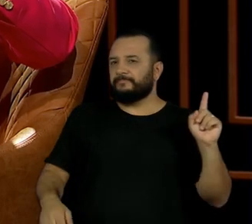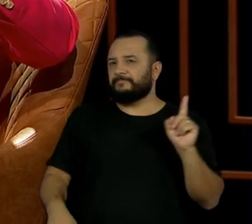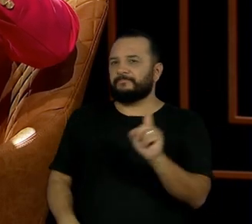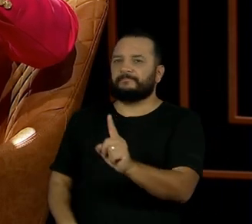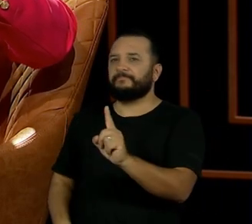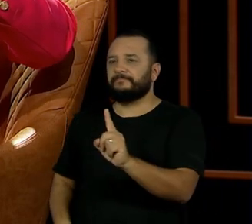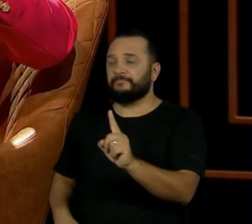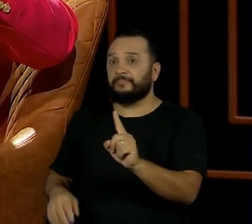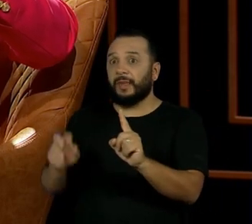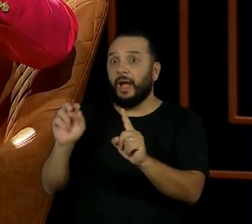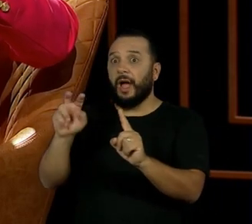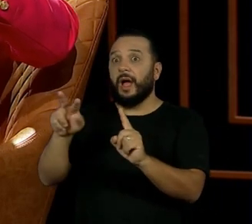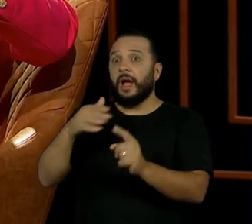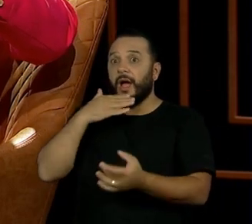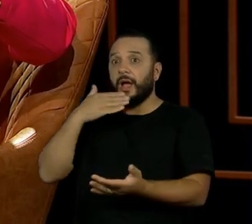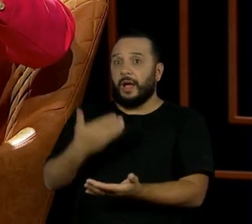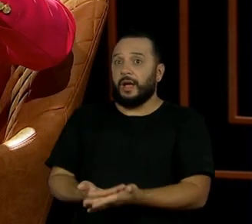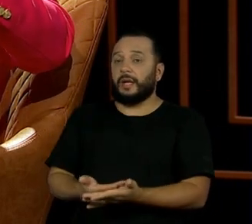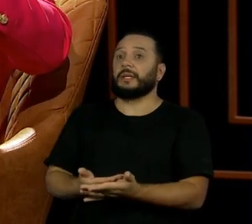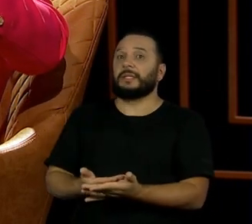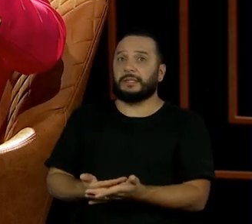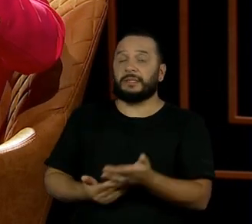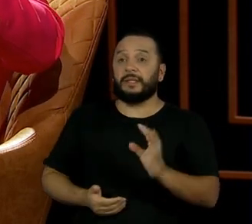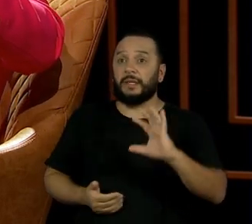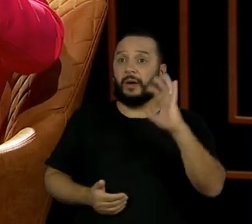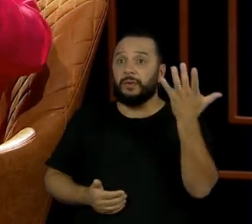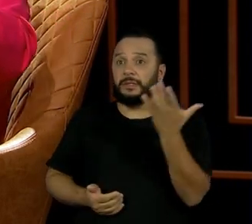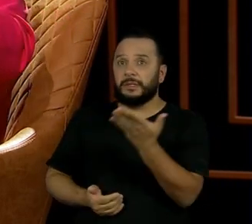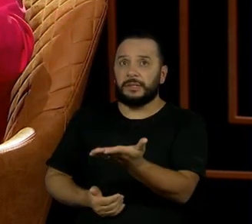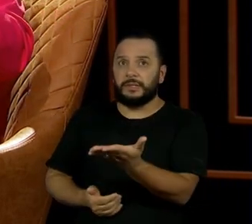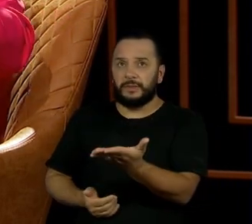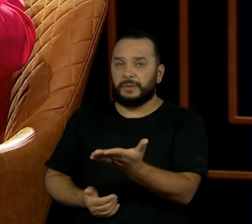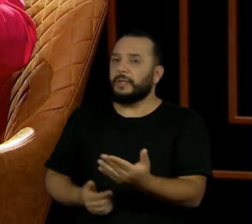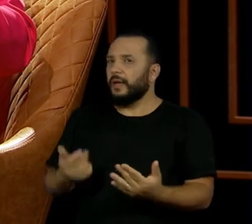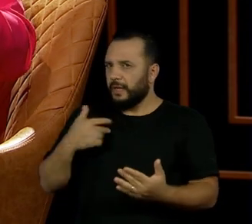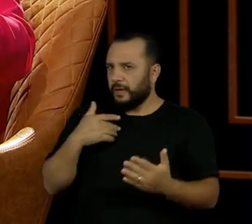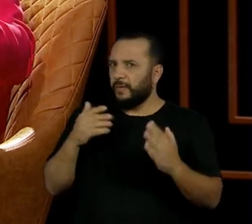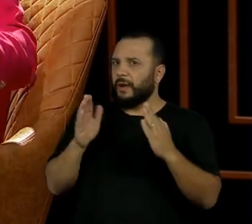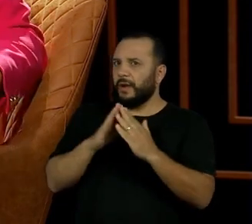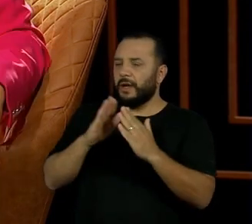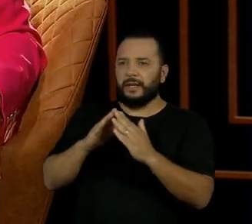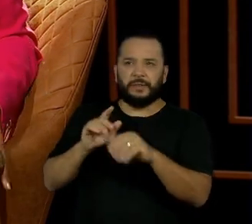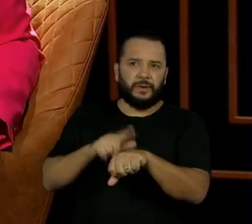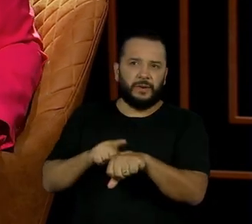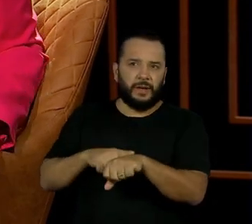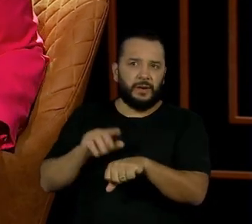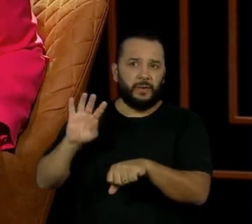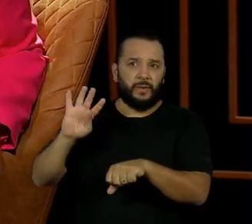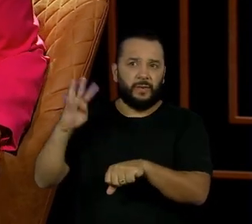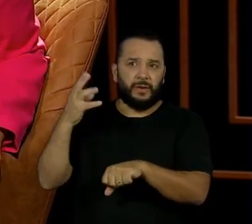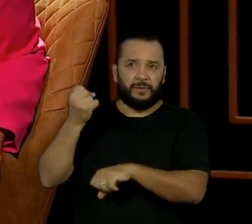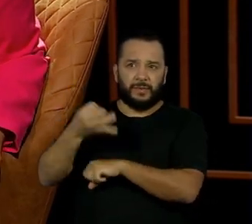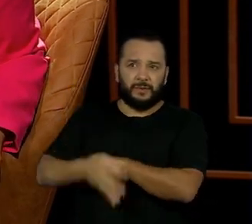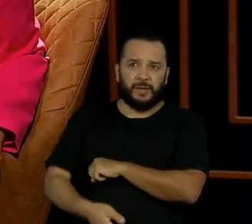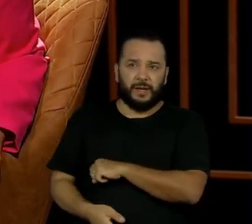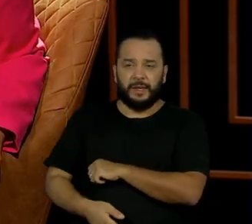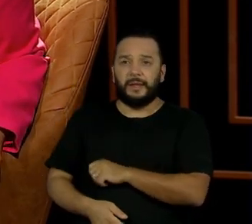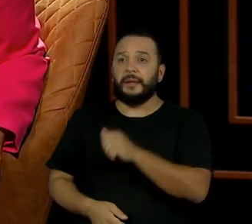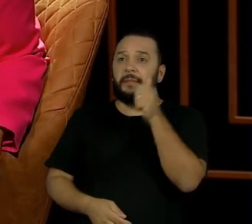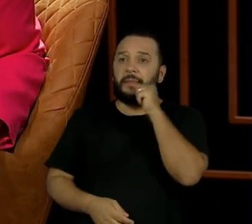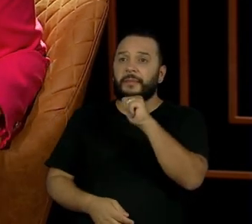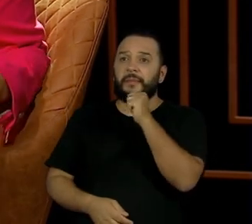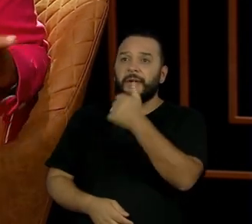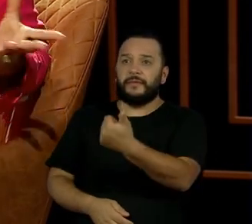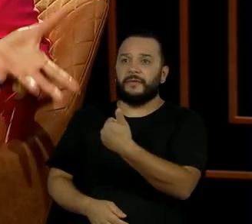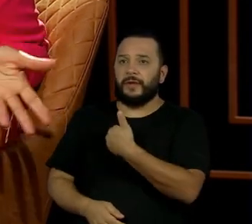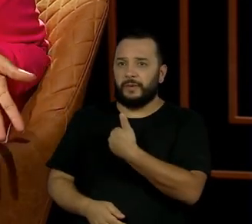fiquei tão impactado eu falei meu deus o que que tá acontecendo E aí eu chego em casa 4 da manhã minha mãe fala